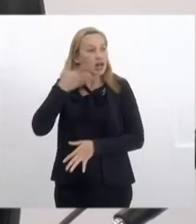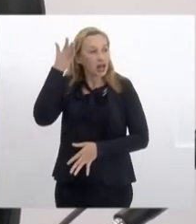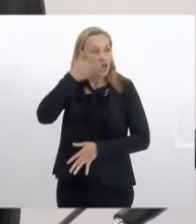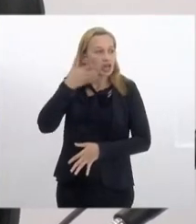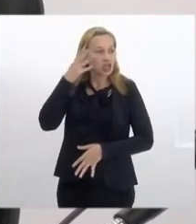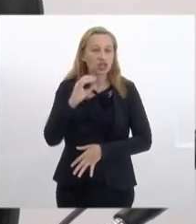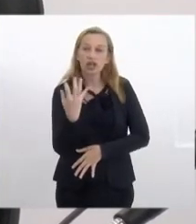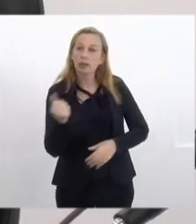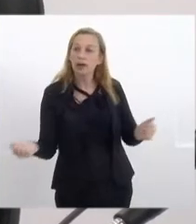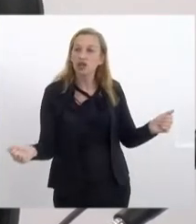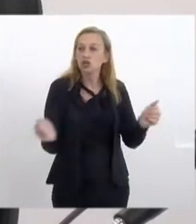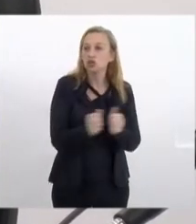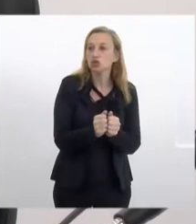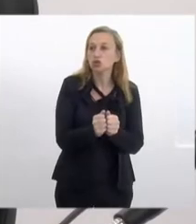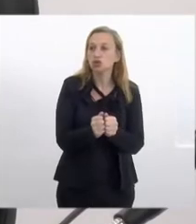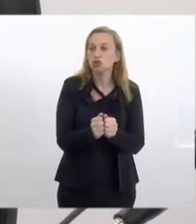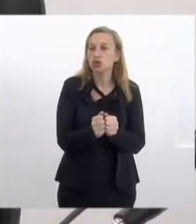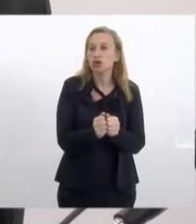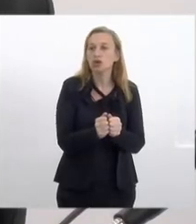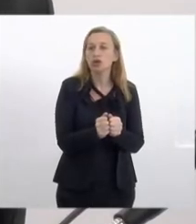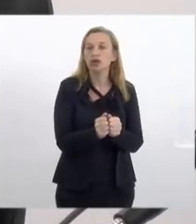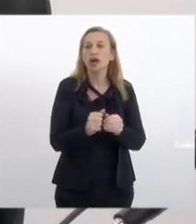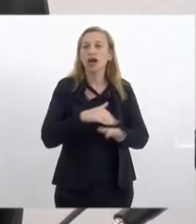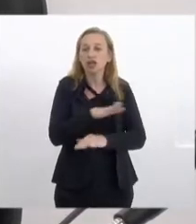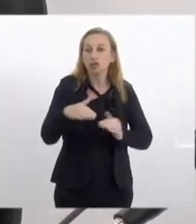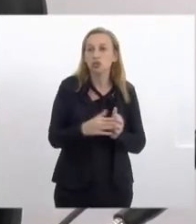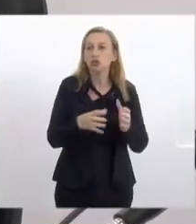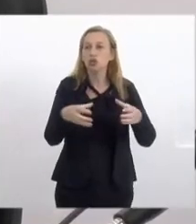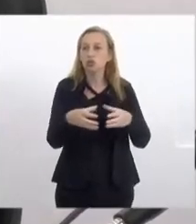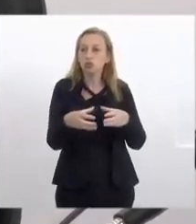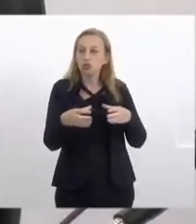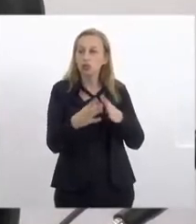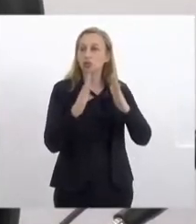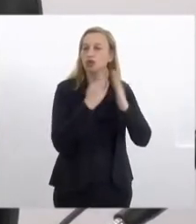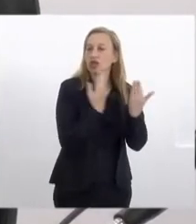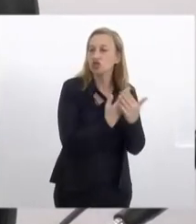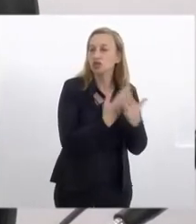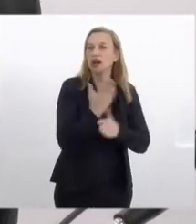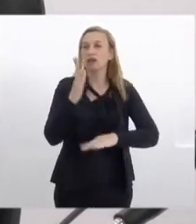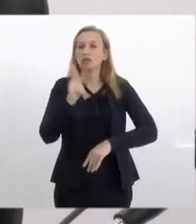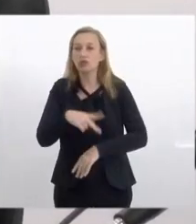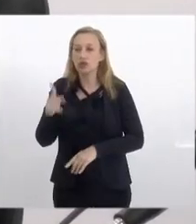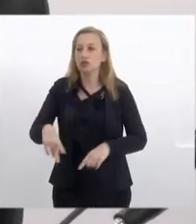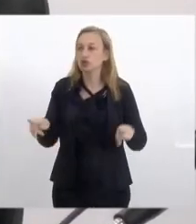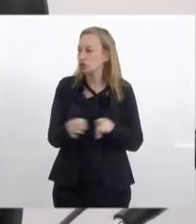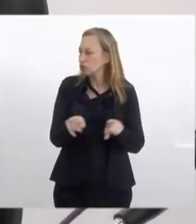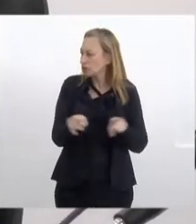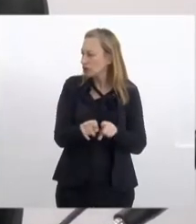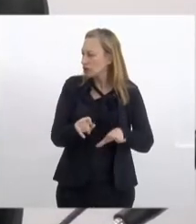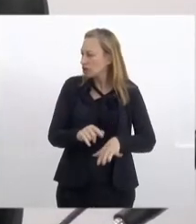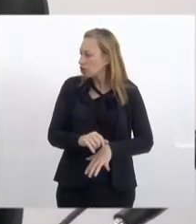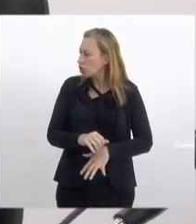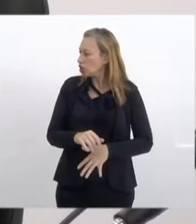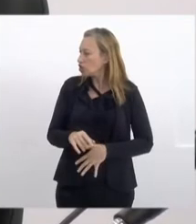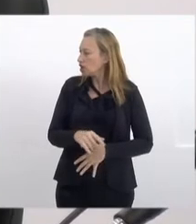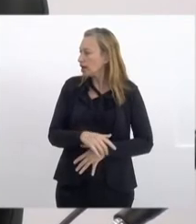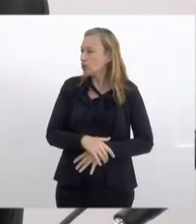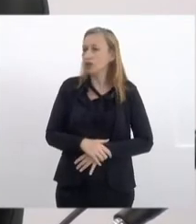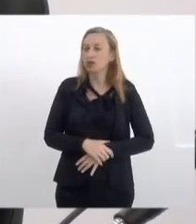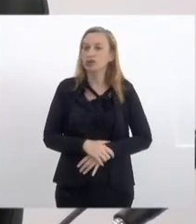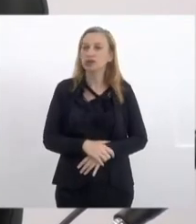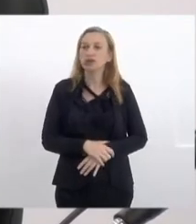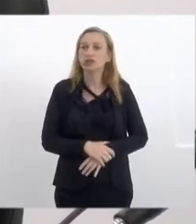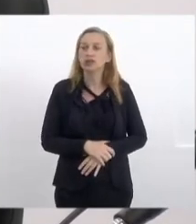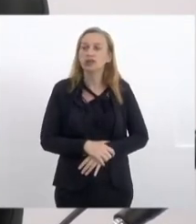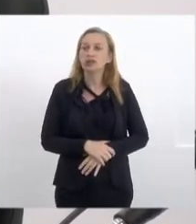aos pais, junto a toda a comunidade escolar, aos professores. Aqui entra também a participação muito importante da